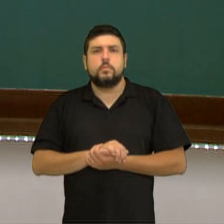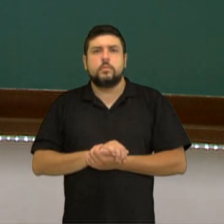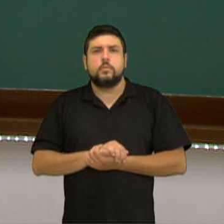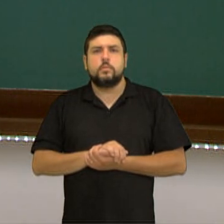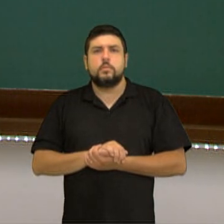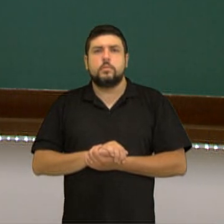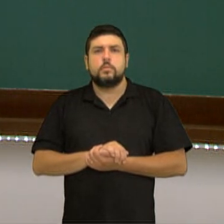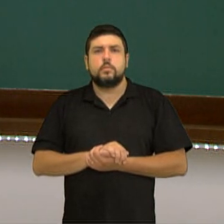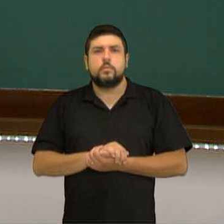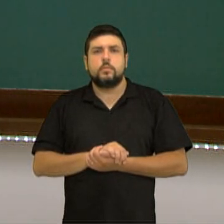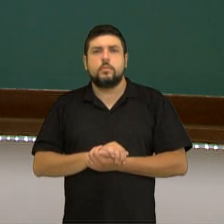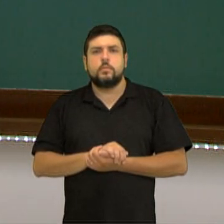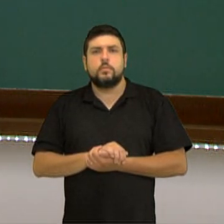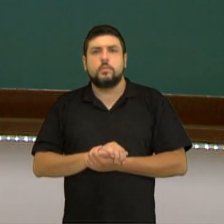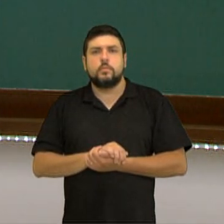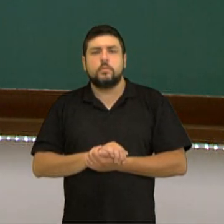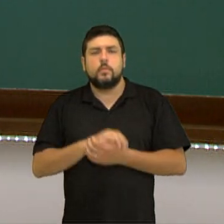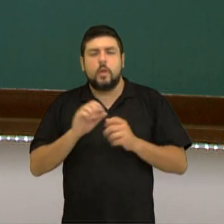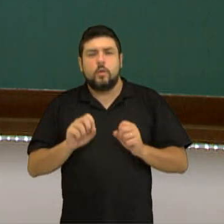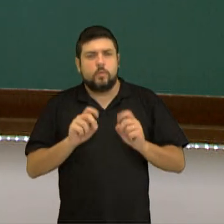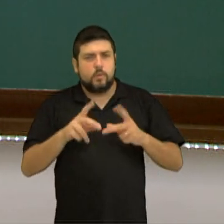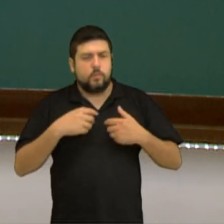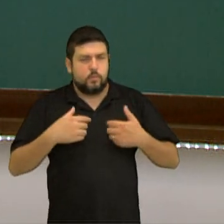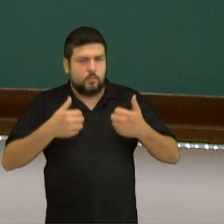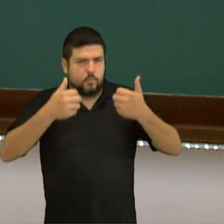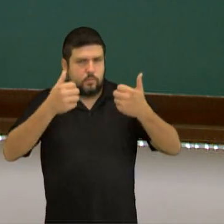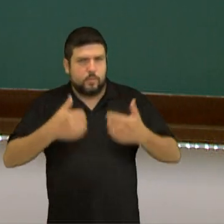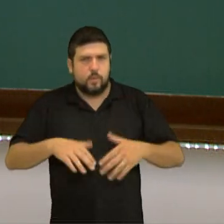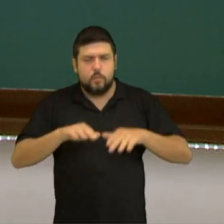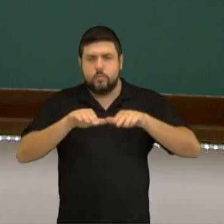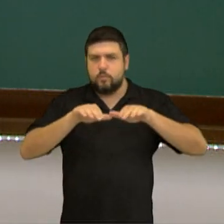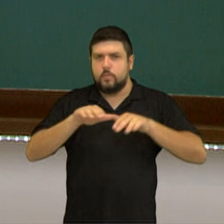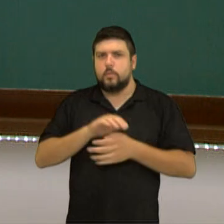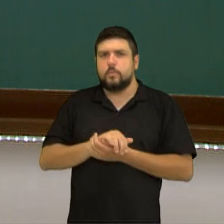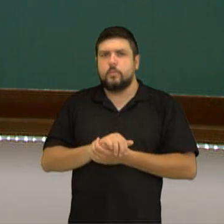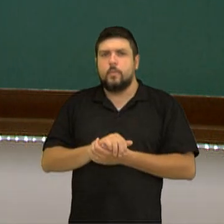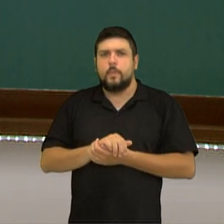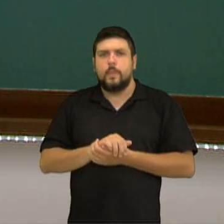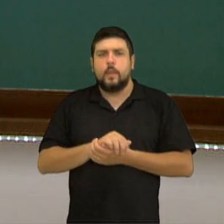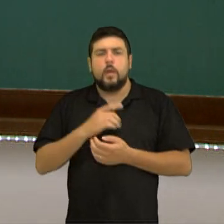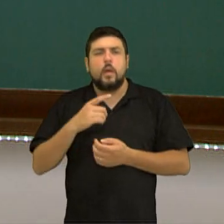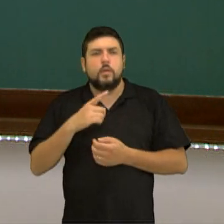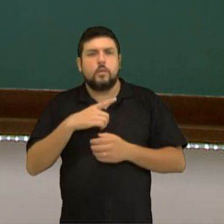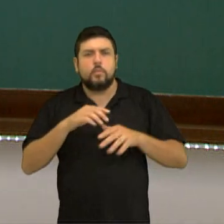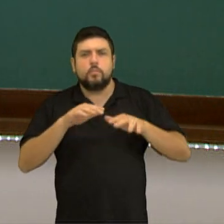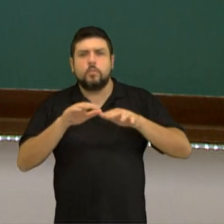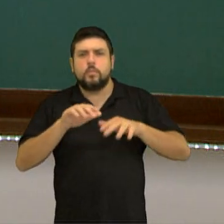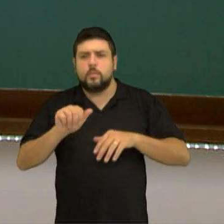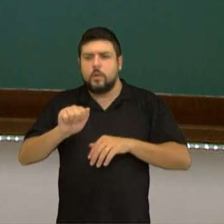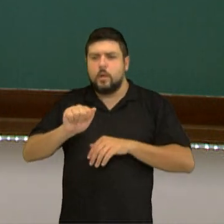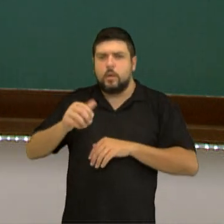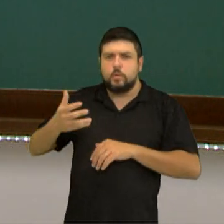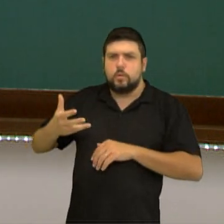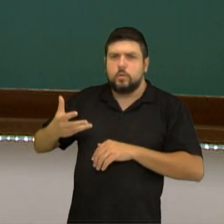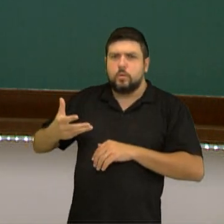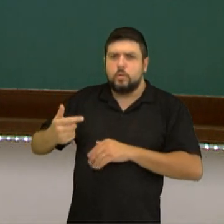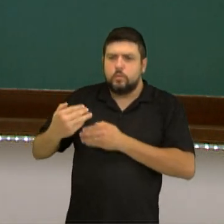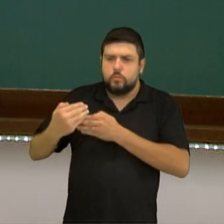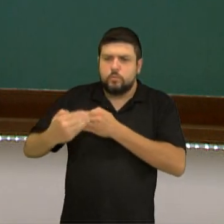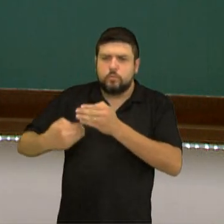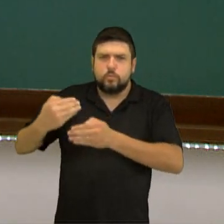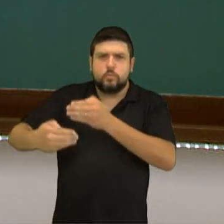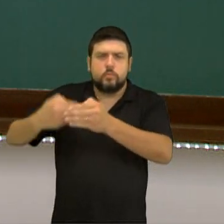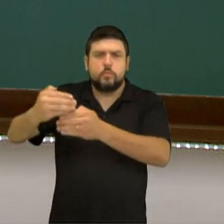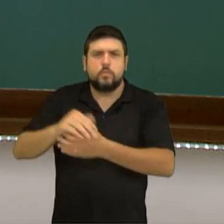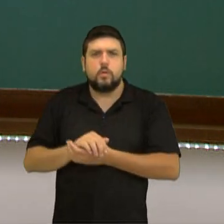multiplicando, ok? Vamos falar um pouquinho sobre os movimentos. Nós temos chamado movimento acelerado, acelerado progressivo, que é quando